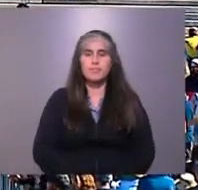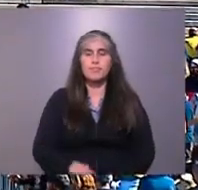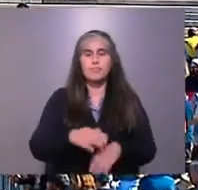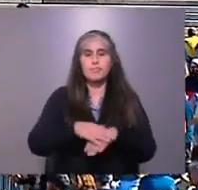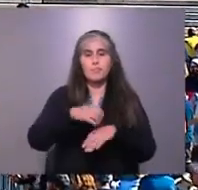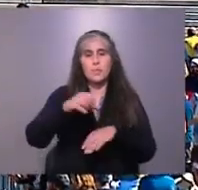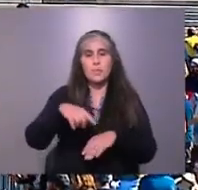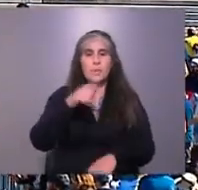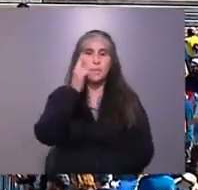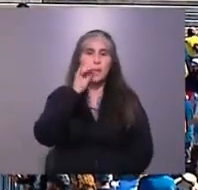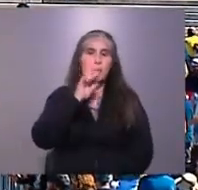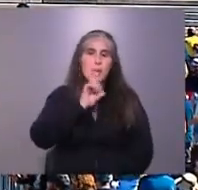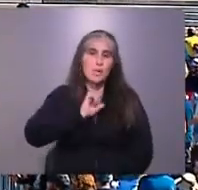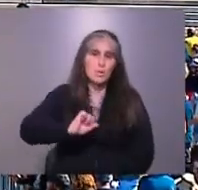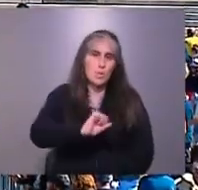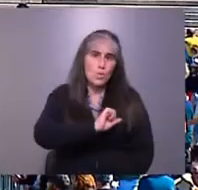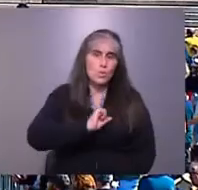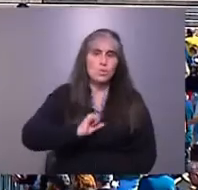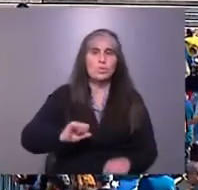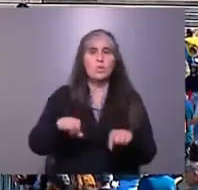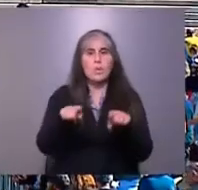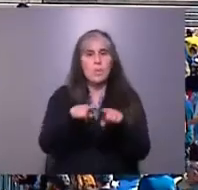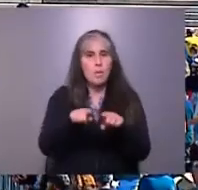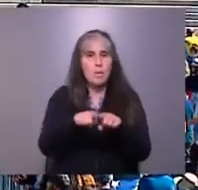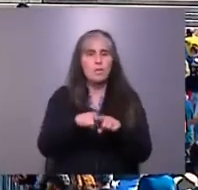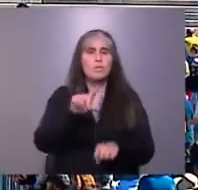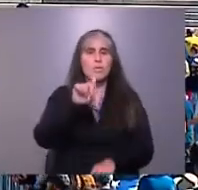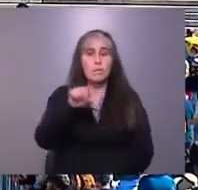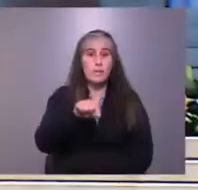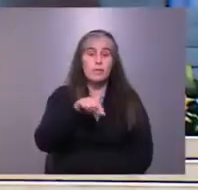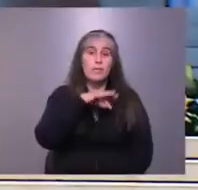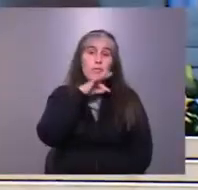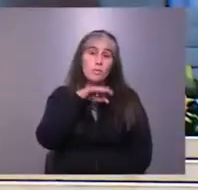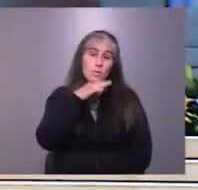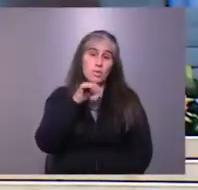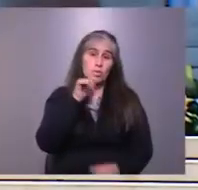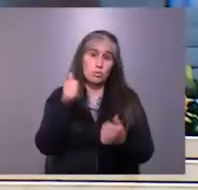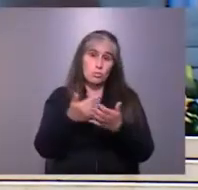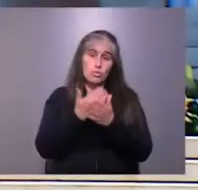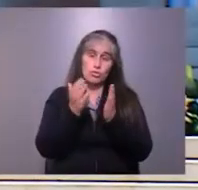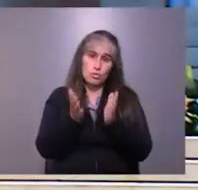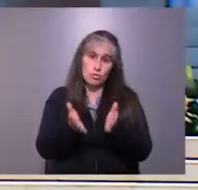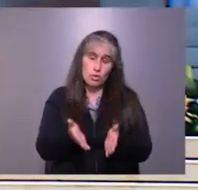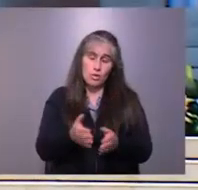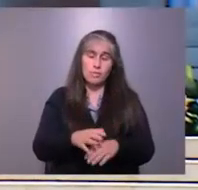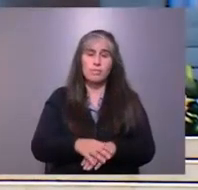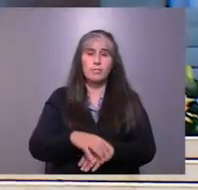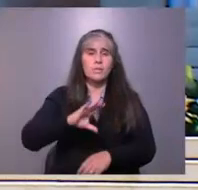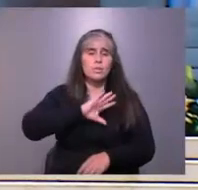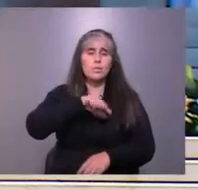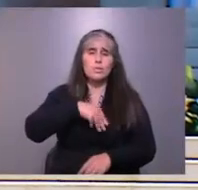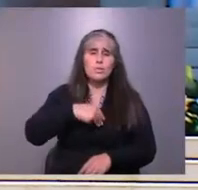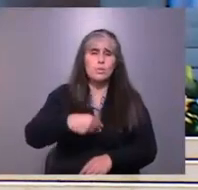Pelos nossos pais, irmãos e familiares defuntos, pelos que no mundo inteiro